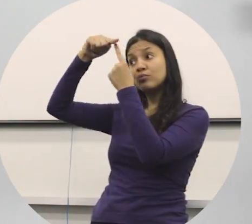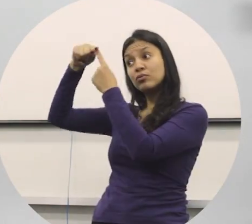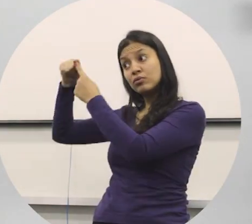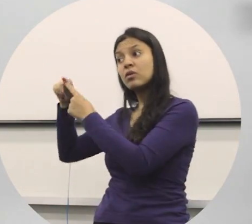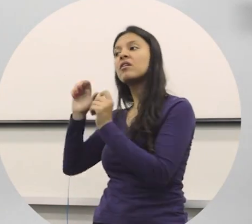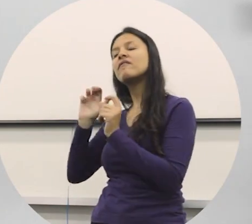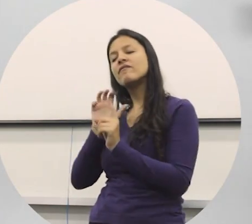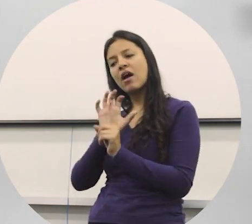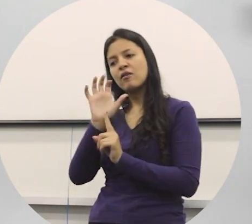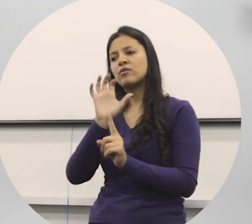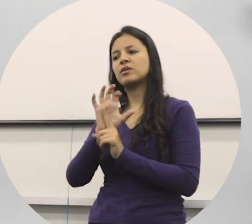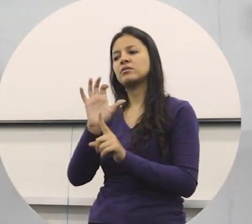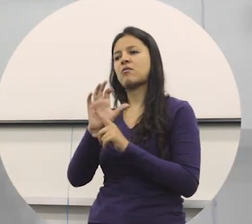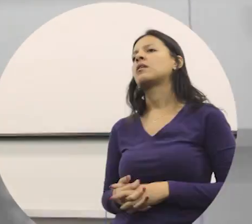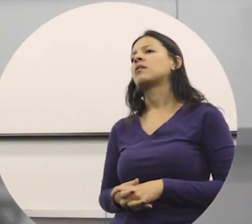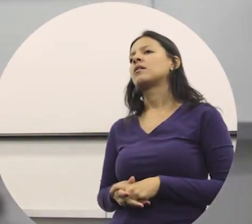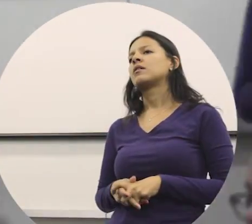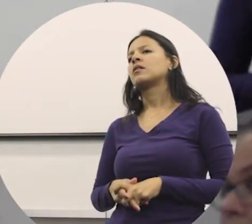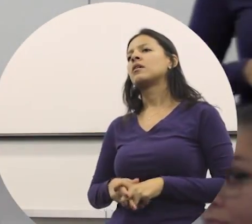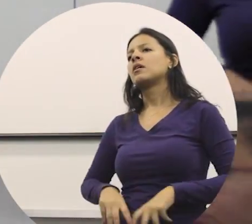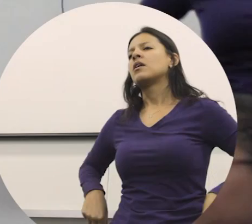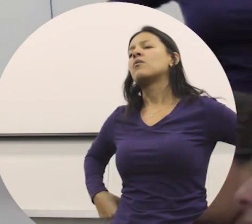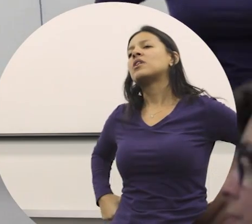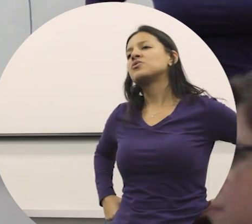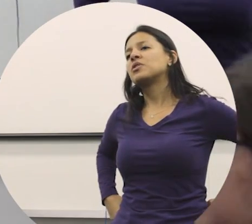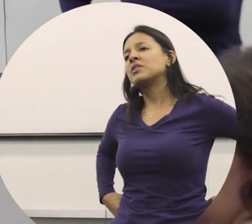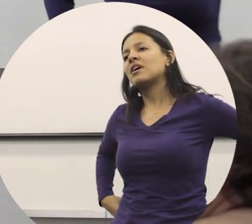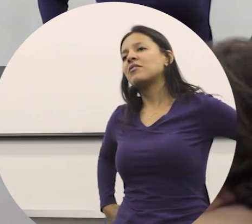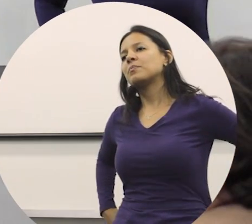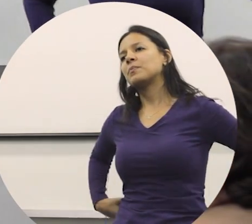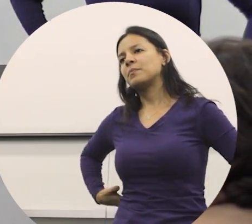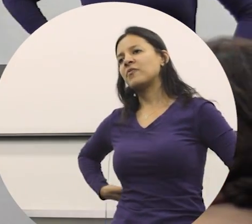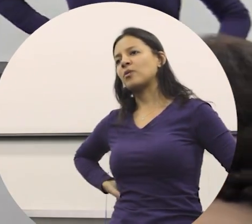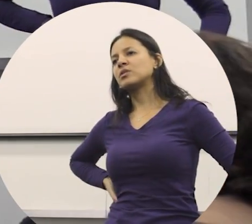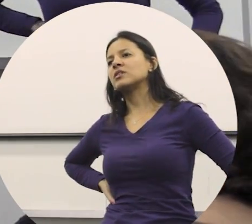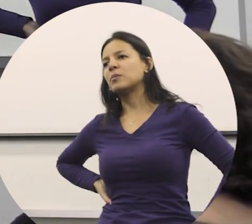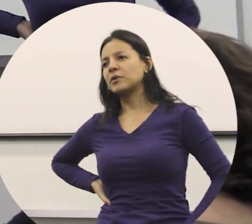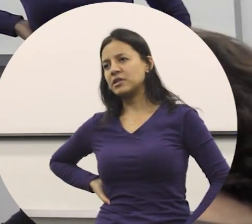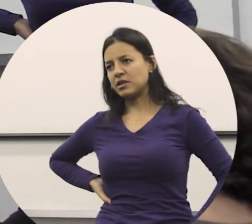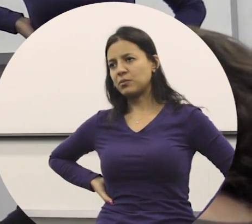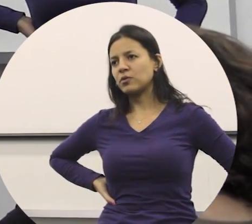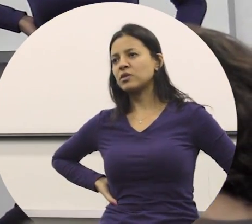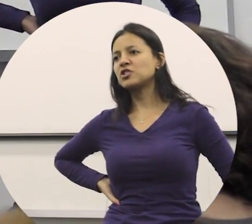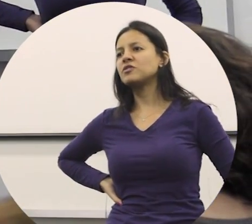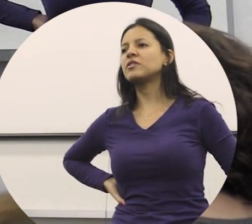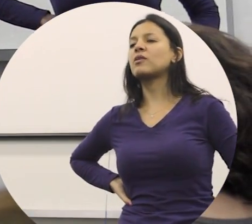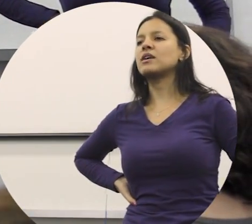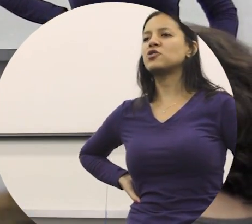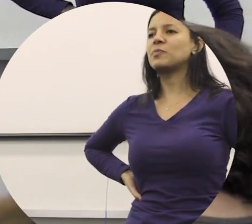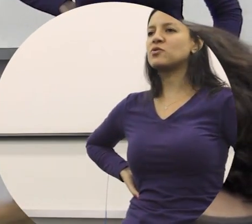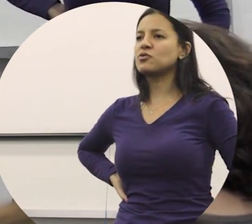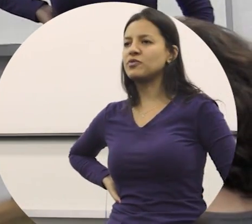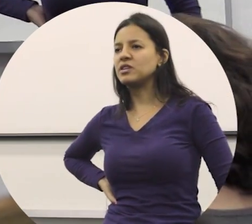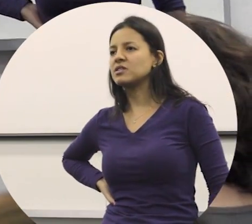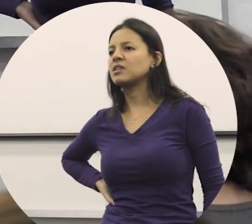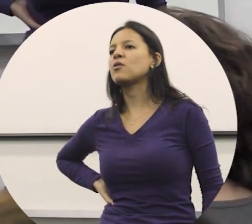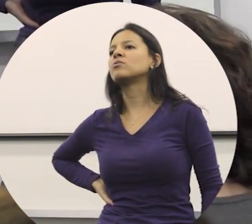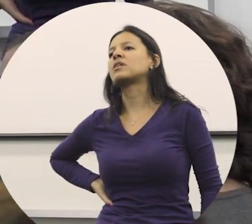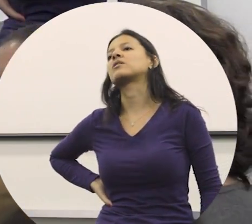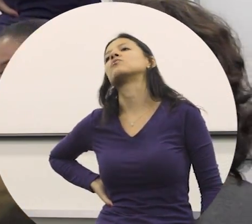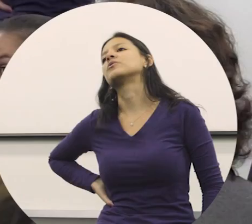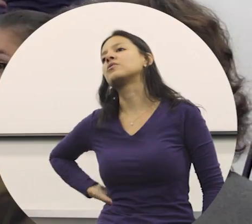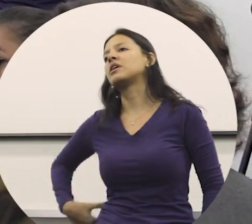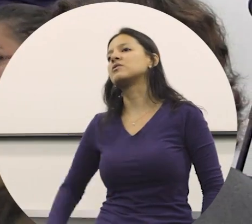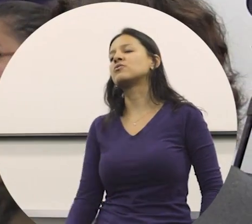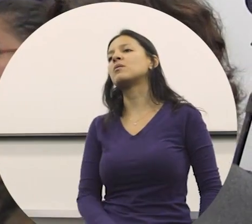influenciar. Né? Eu acho que o que está faltando, por exemplo, quando a gente vê no caso de pessoas ouvintes que